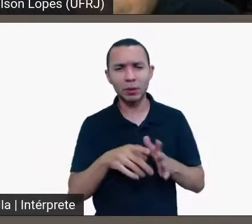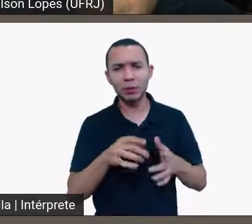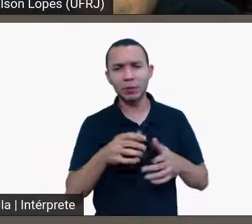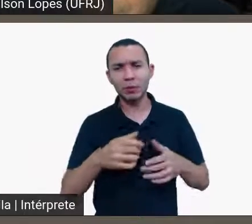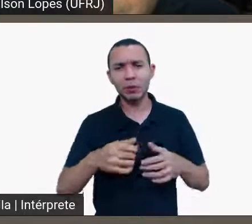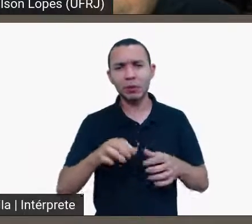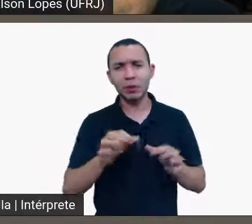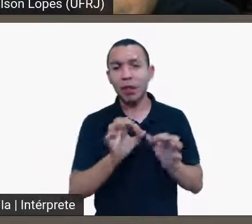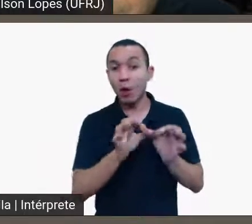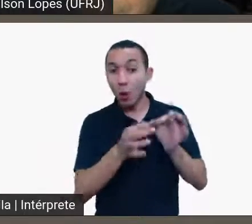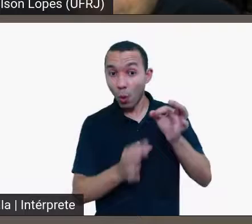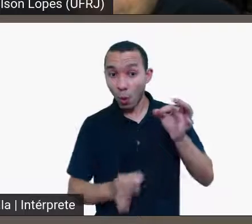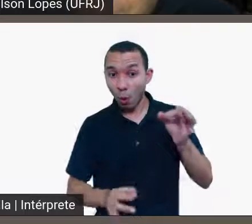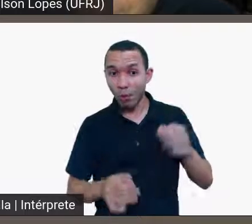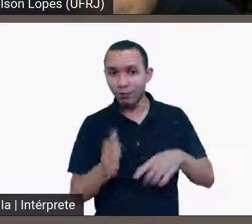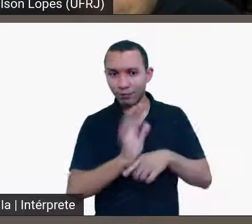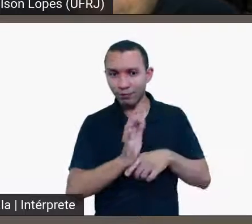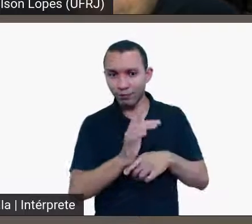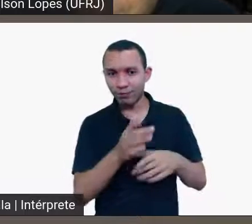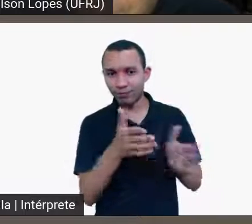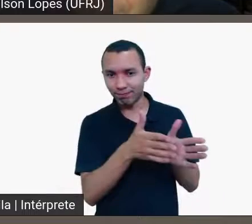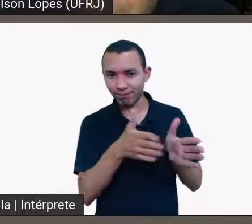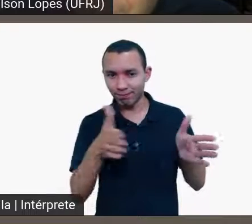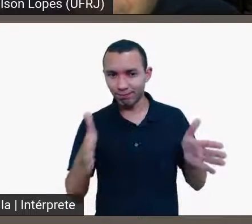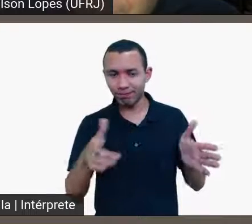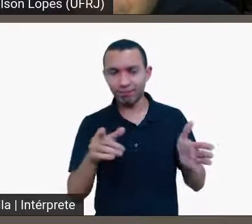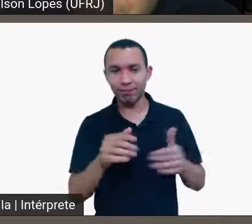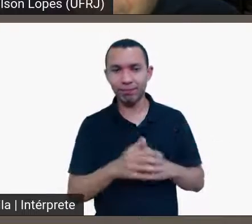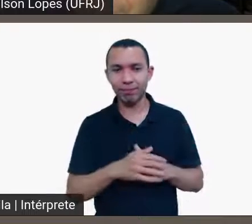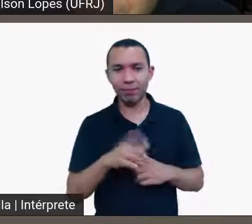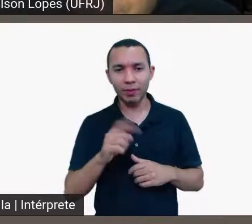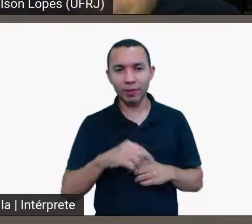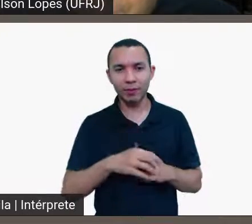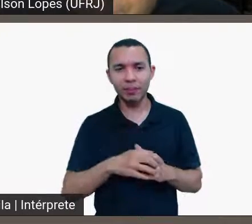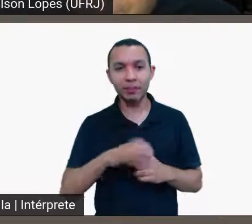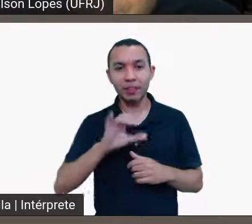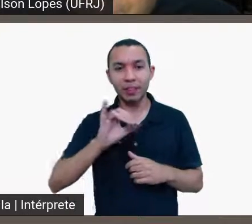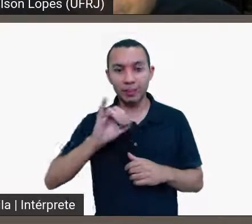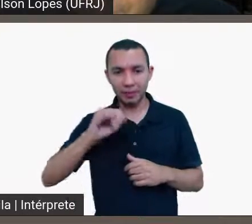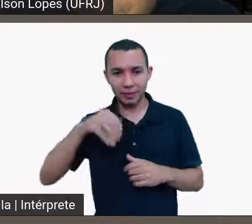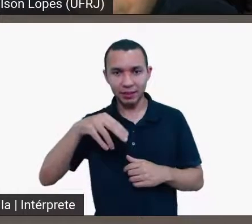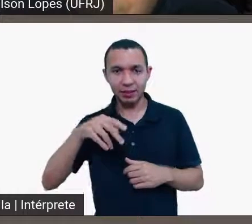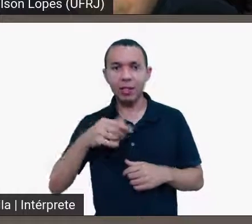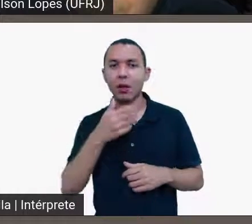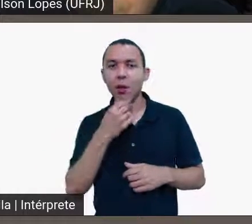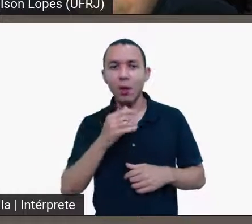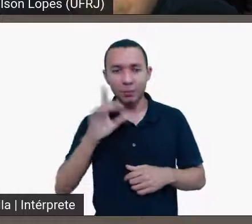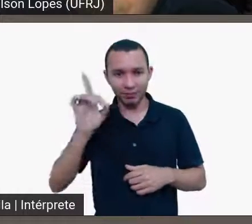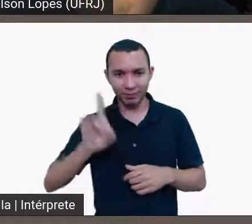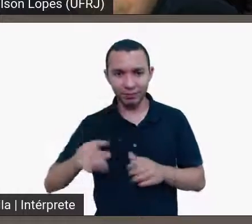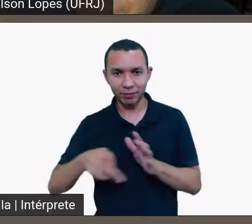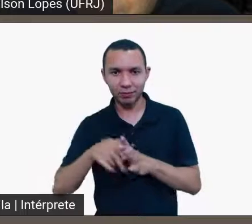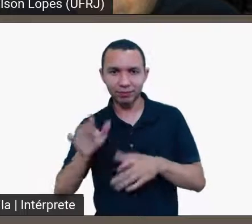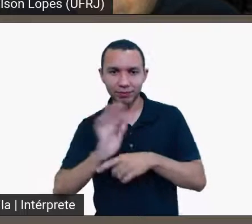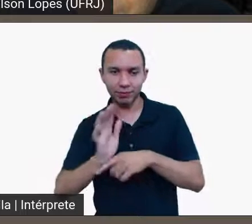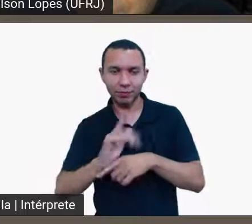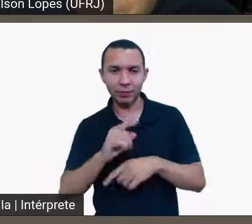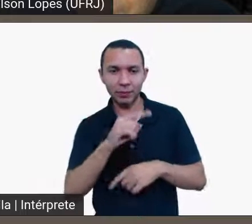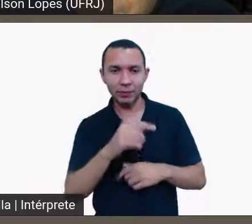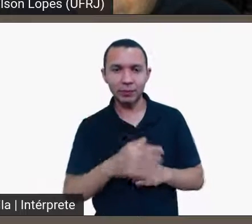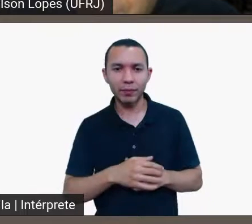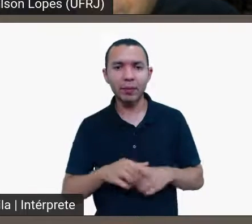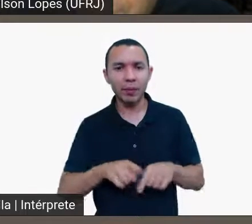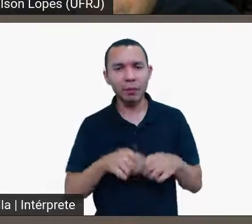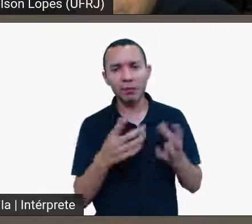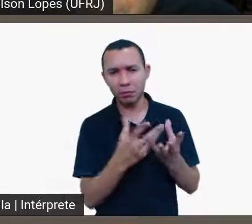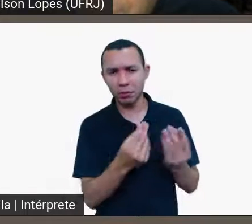Silvino Santos, que é esse cineasta que você mencionou, que, como muitos também, se origina